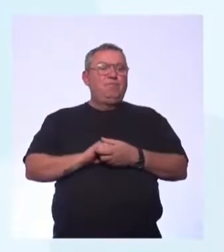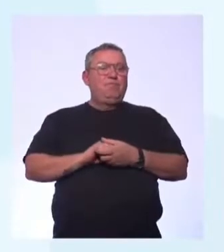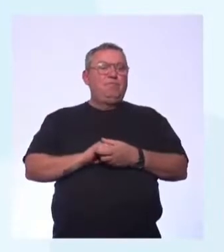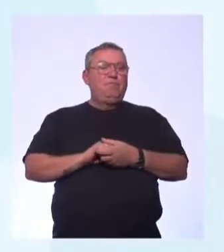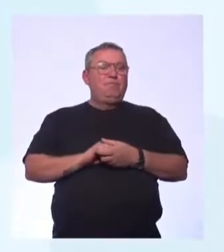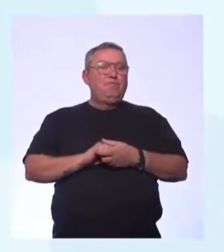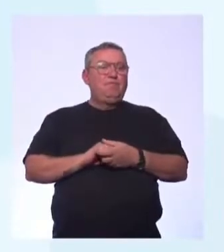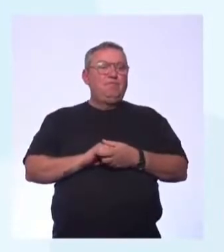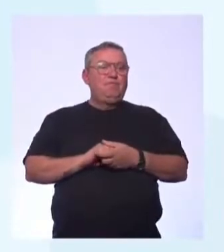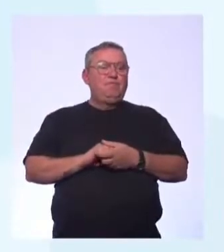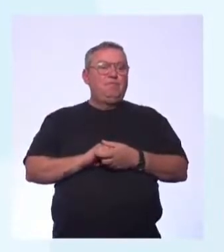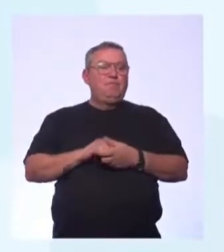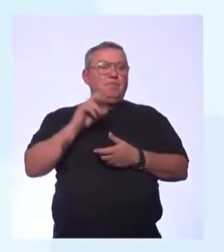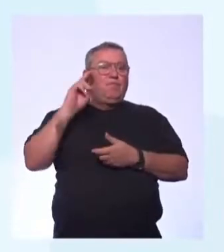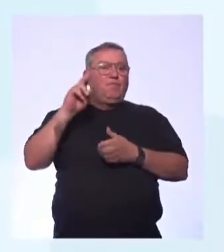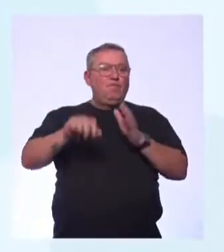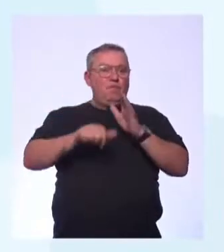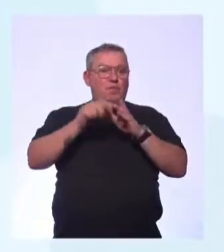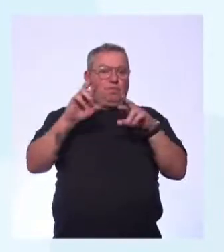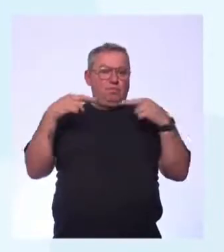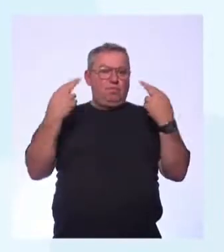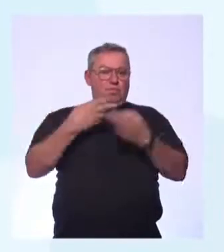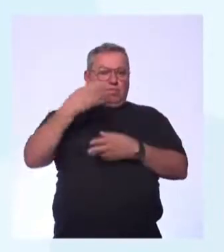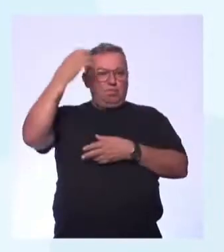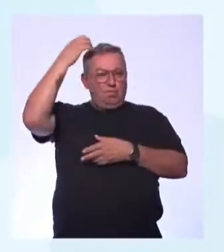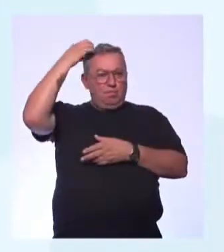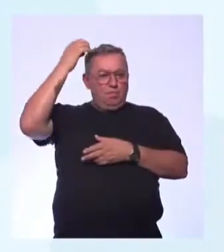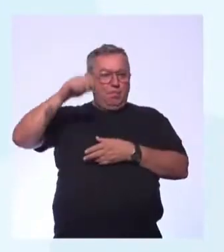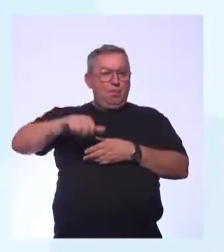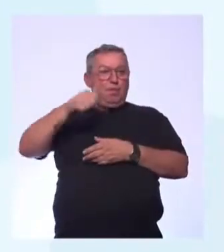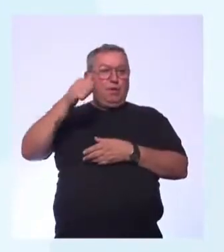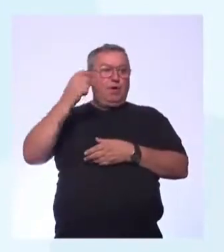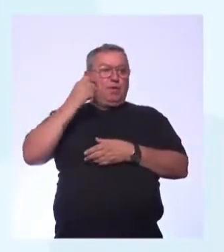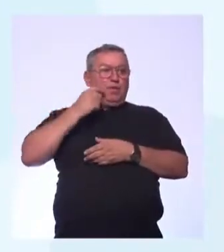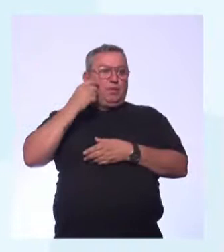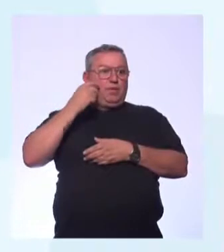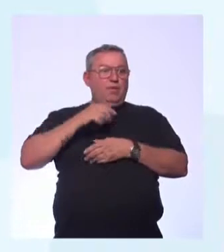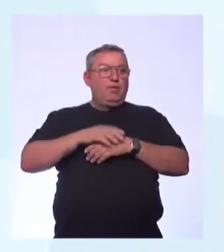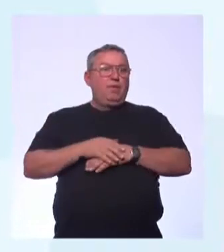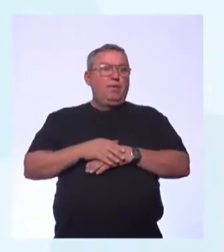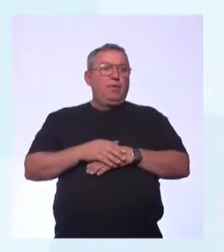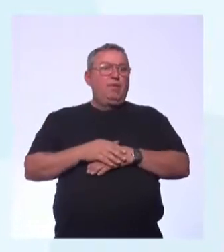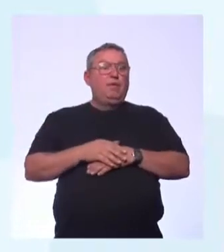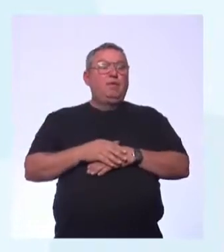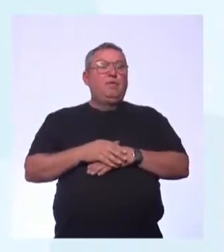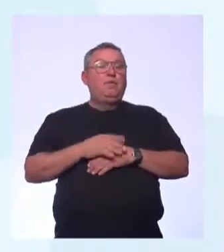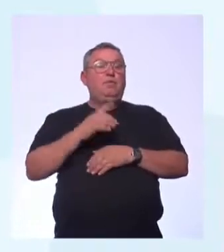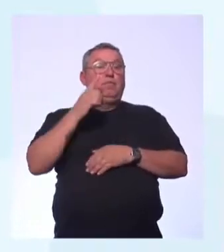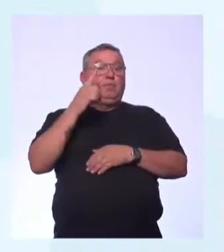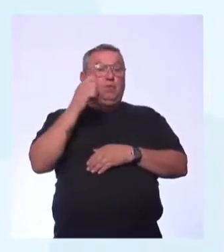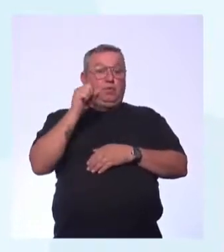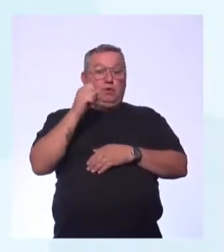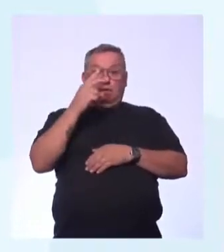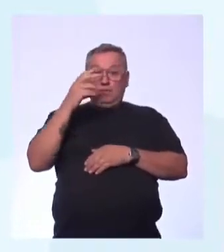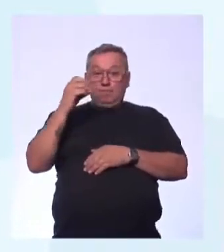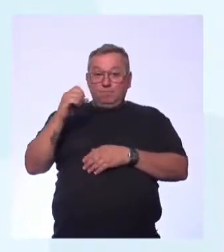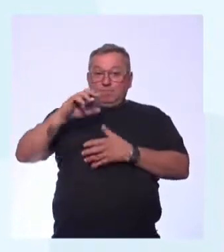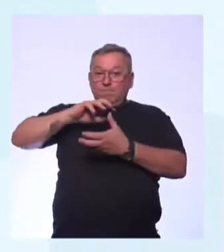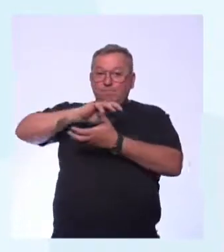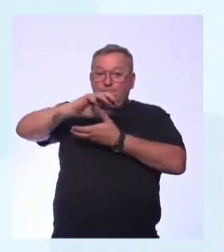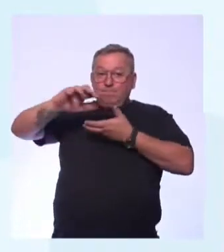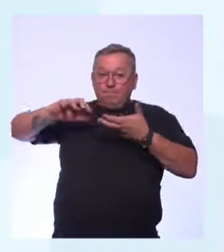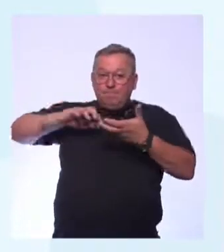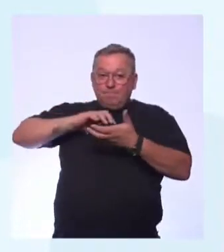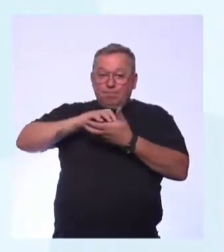do primeiro reinado. Então, o primeiro reinado é esse aí de Dom Pedro I. O que aconteceu antes? Em 1820, Revolução